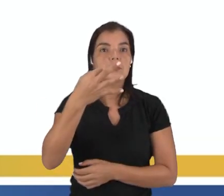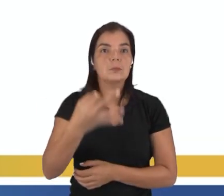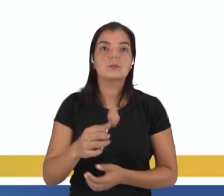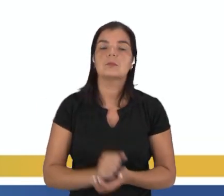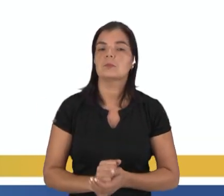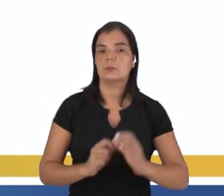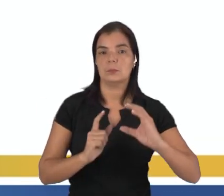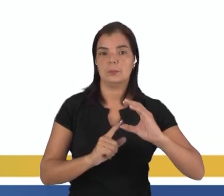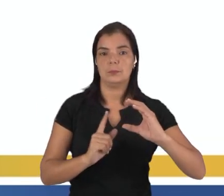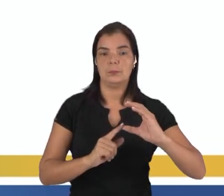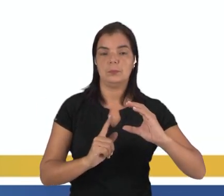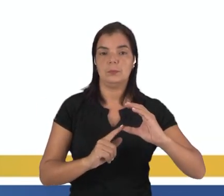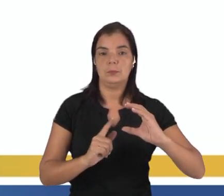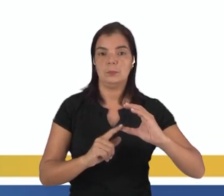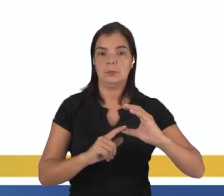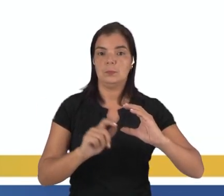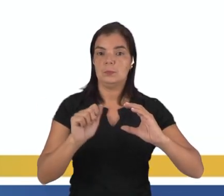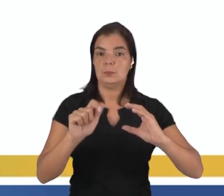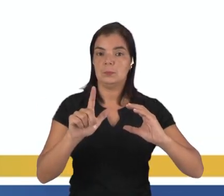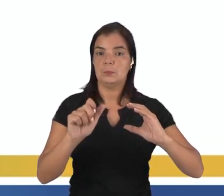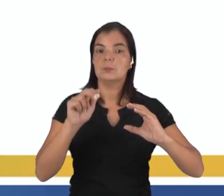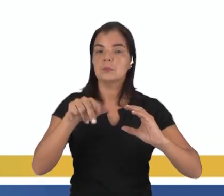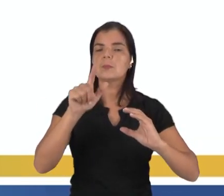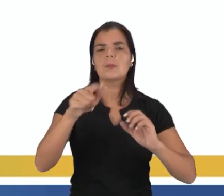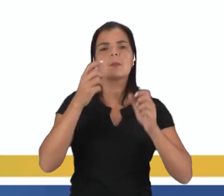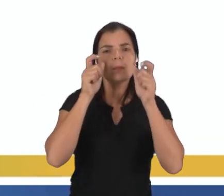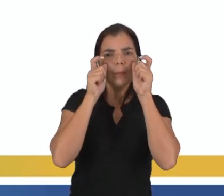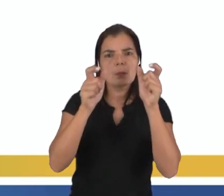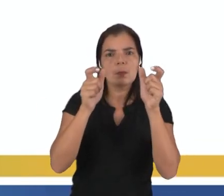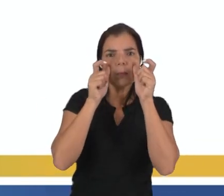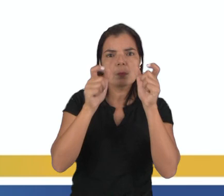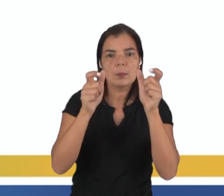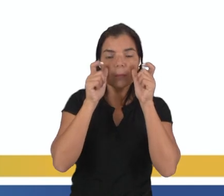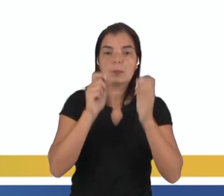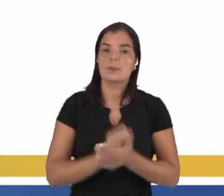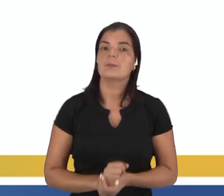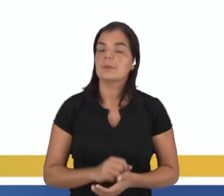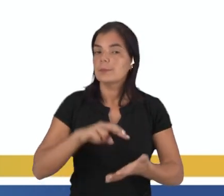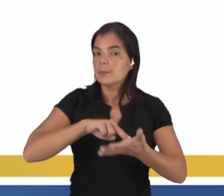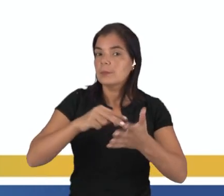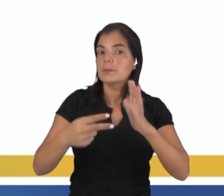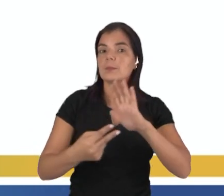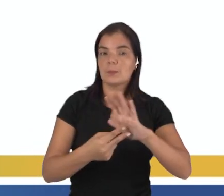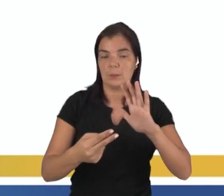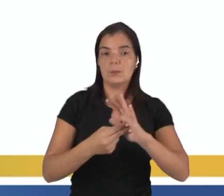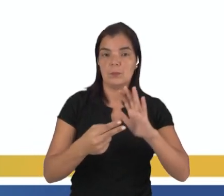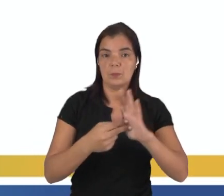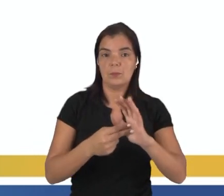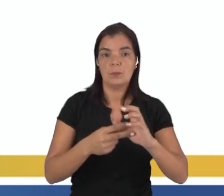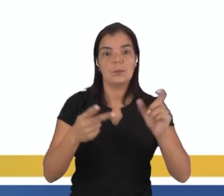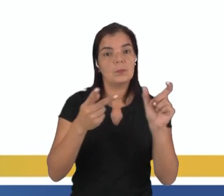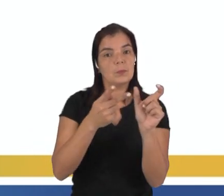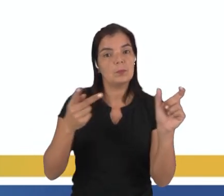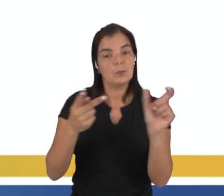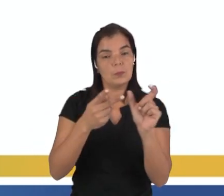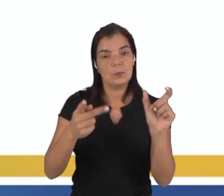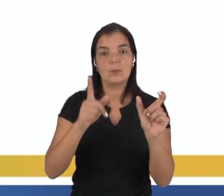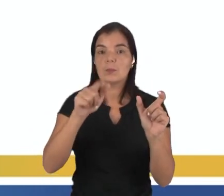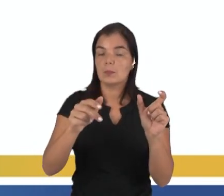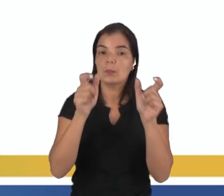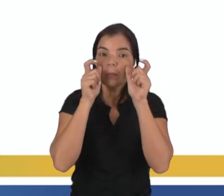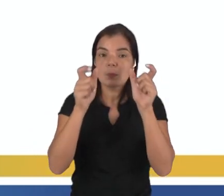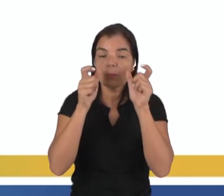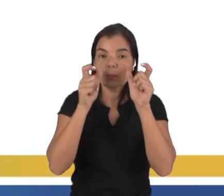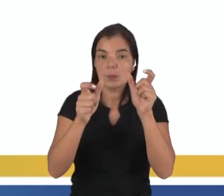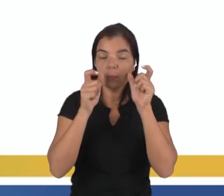a letra C. Alan é atencioso. Isso quer dizer que o predicado aí é atencioso,